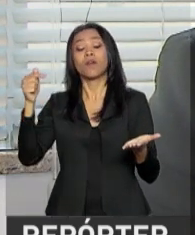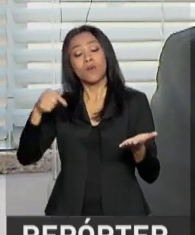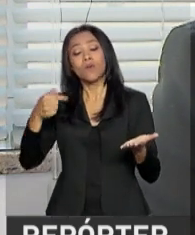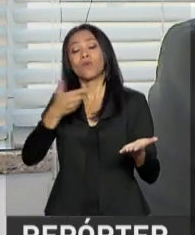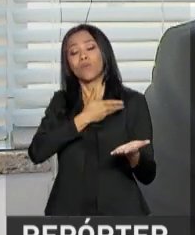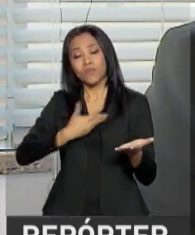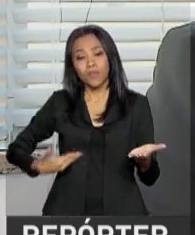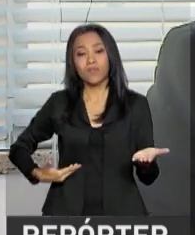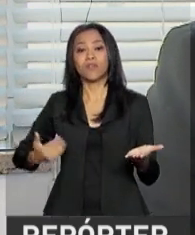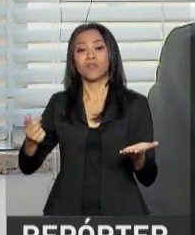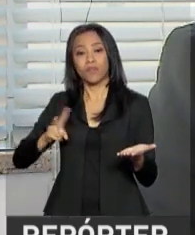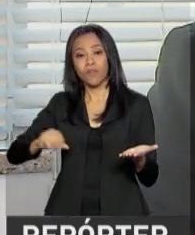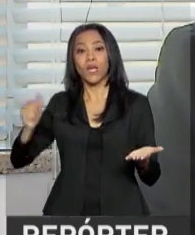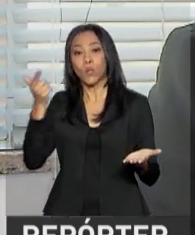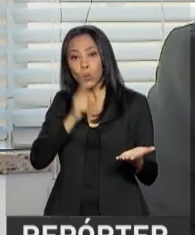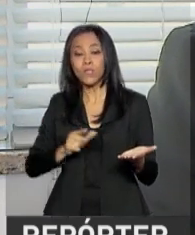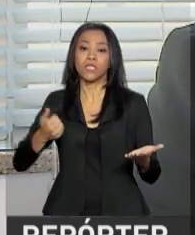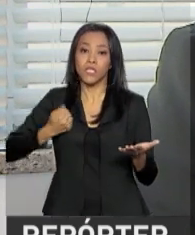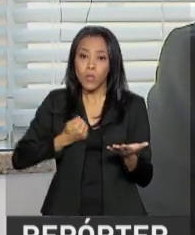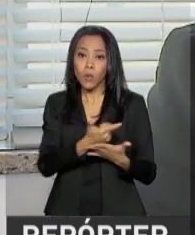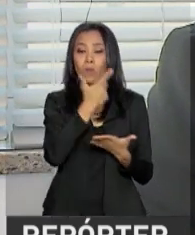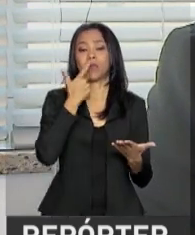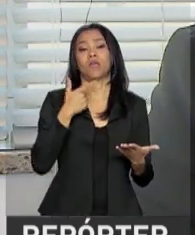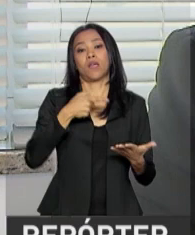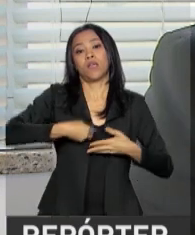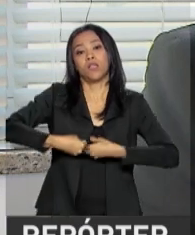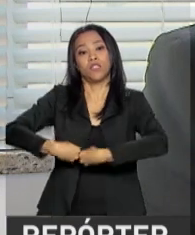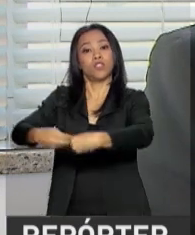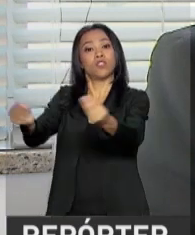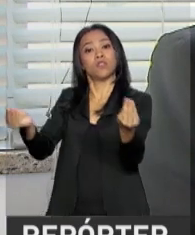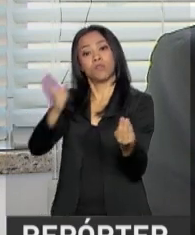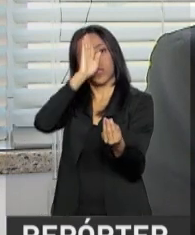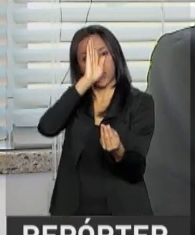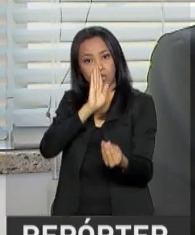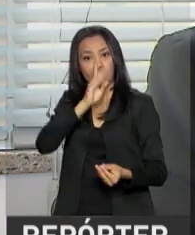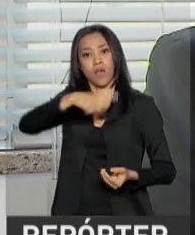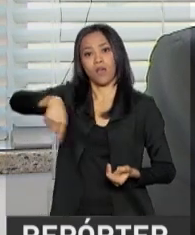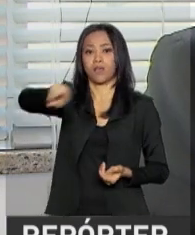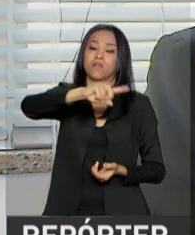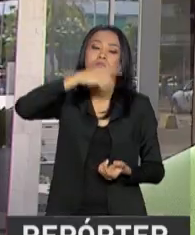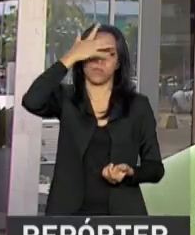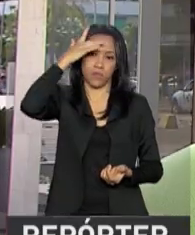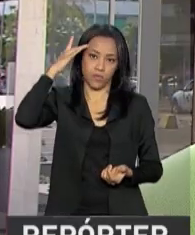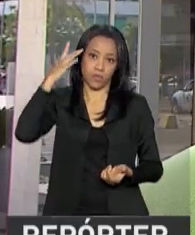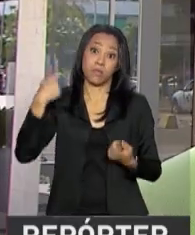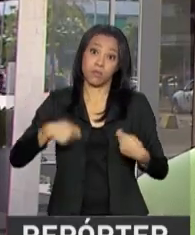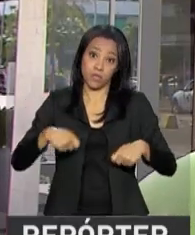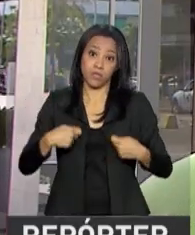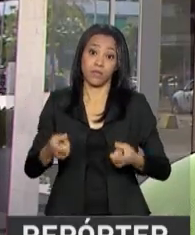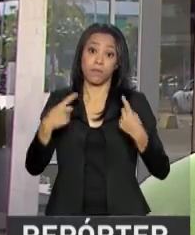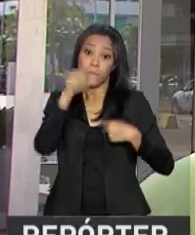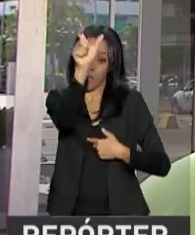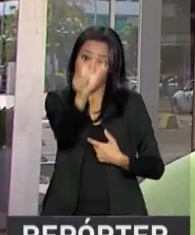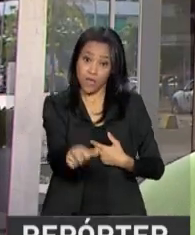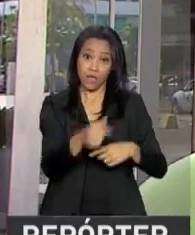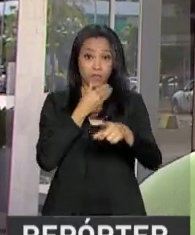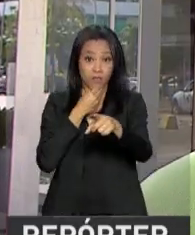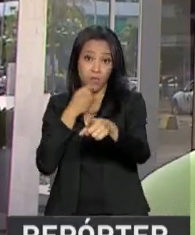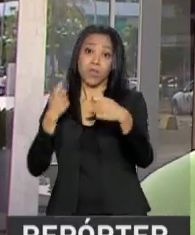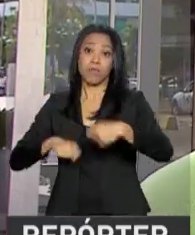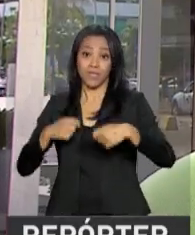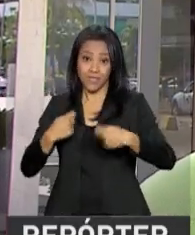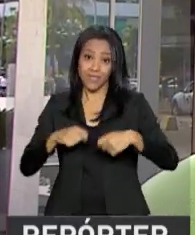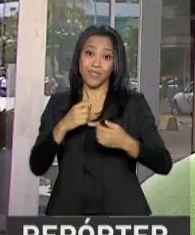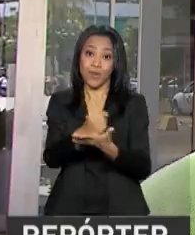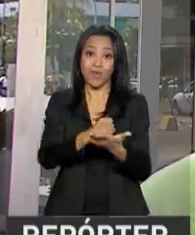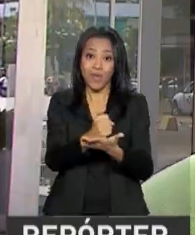tem de prover extima esse medicamento gratuitamente para a população que necessita para marcos que depende dos o lyris